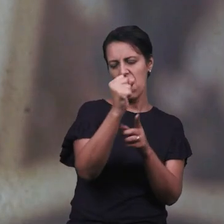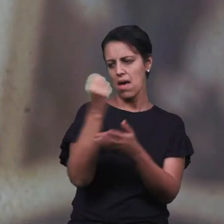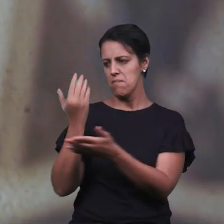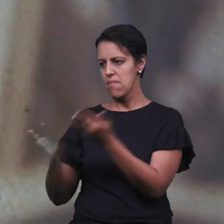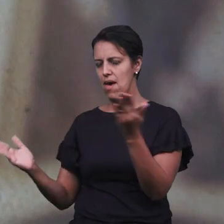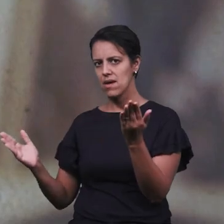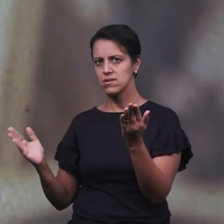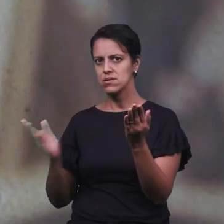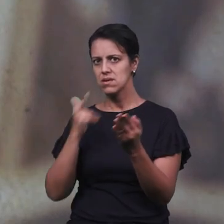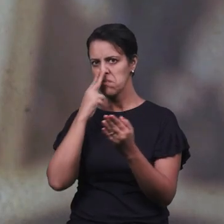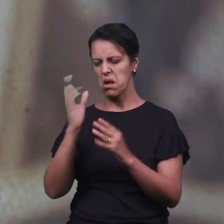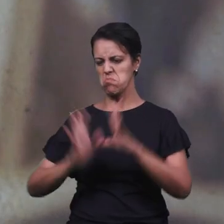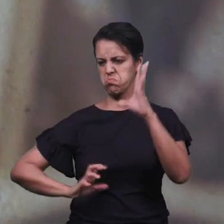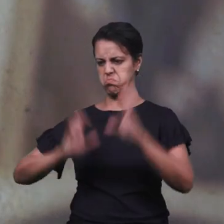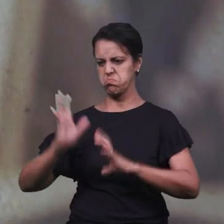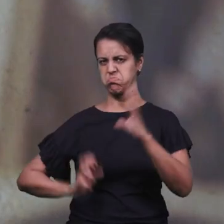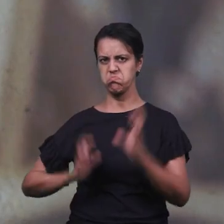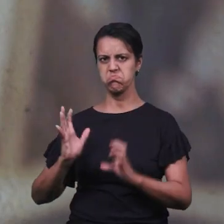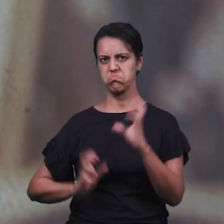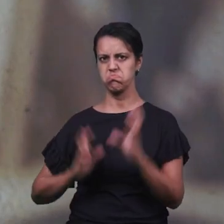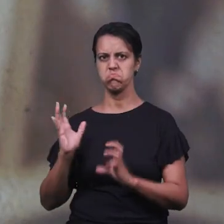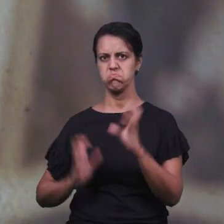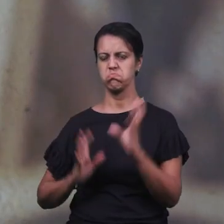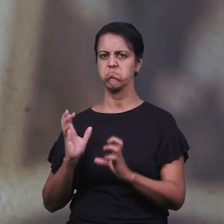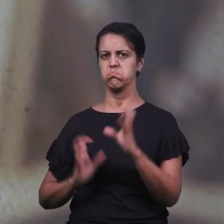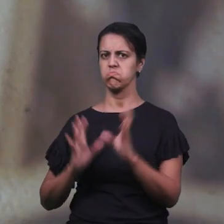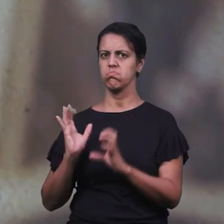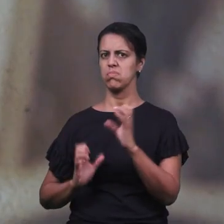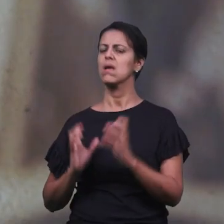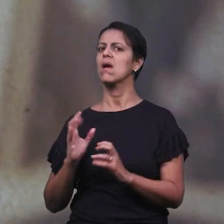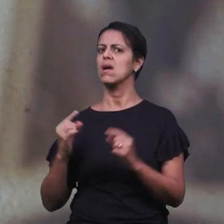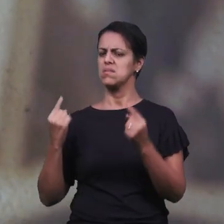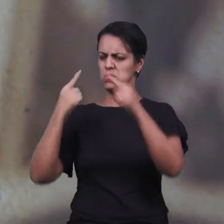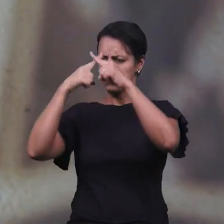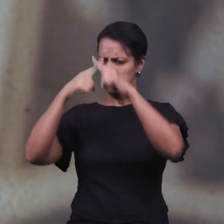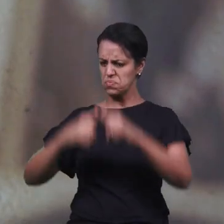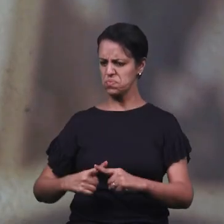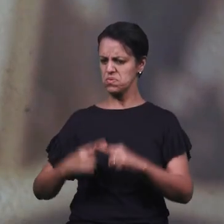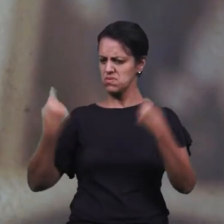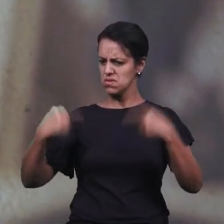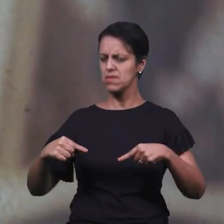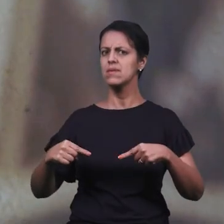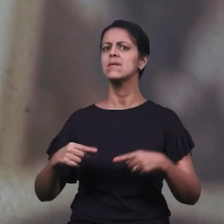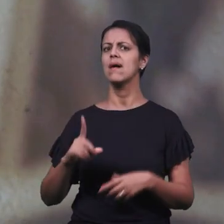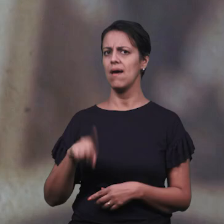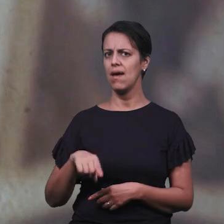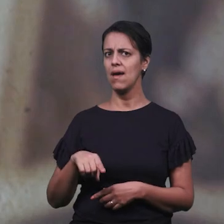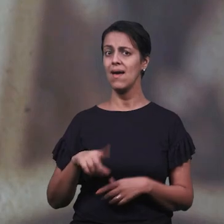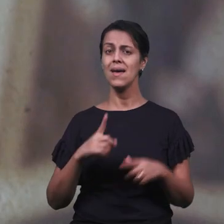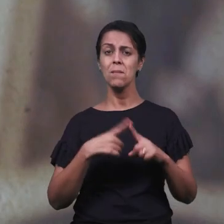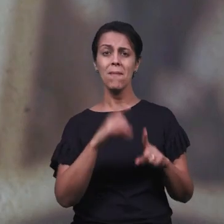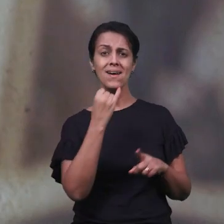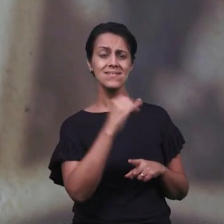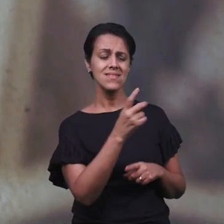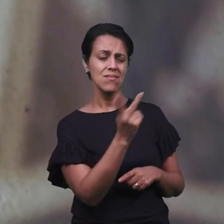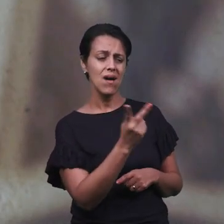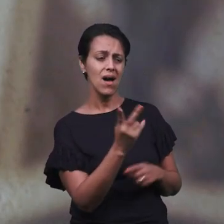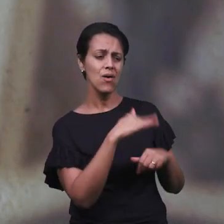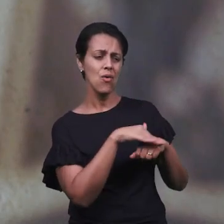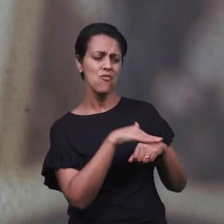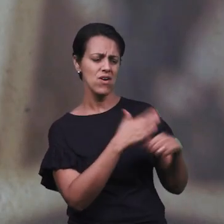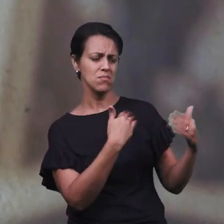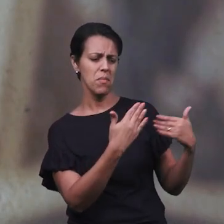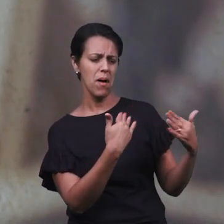partes acabam essa relação ficando cada vez mais acirrada. Agora, quando você tem a solução da questão